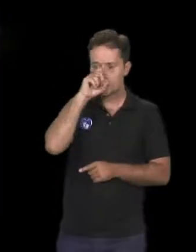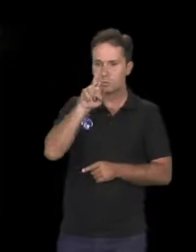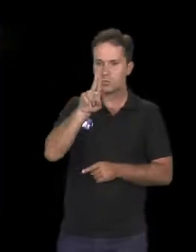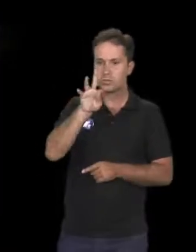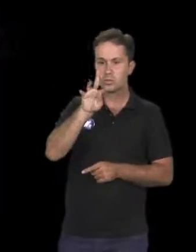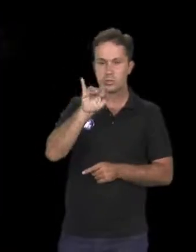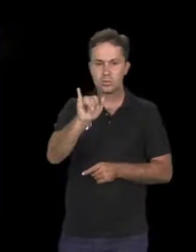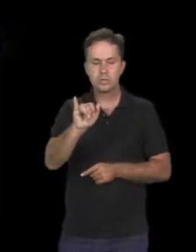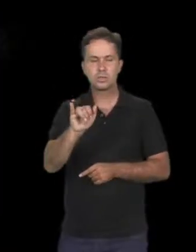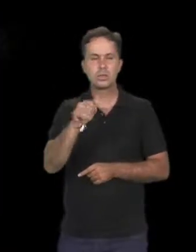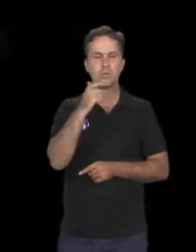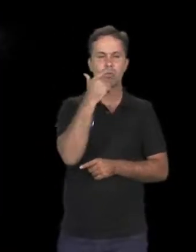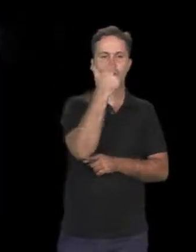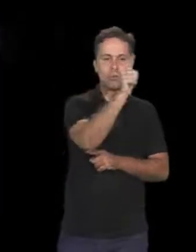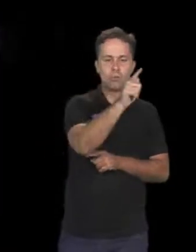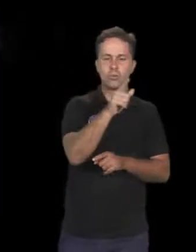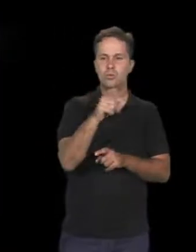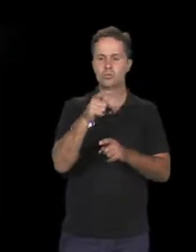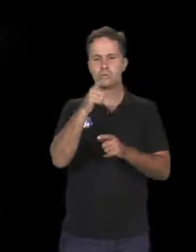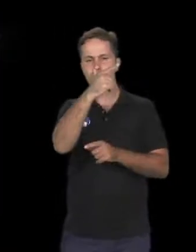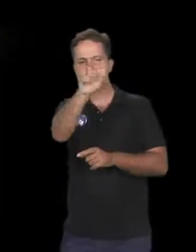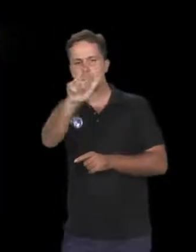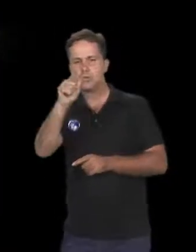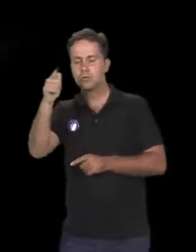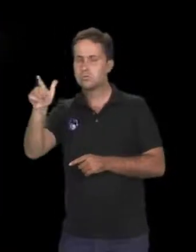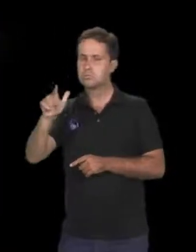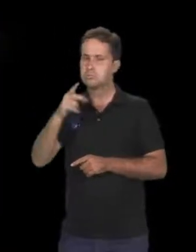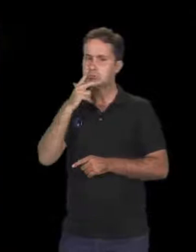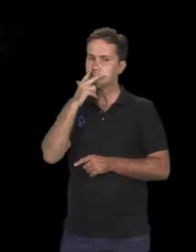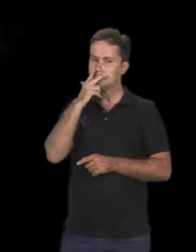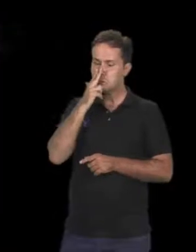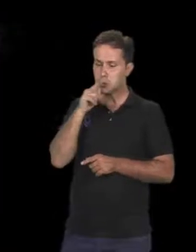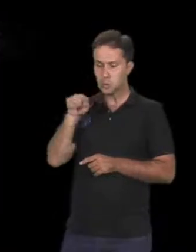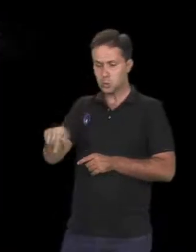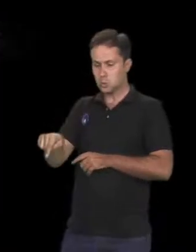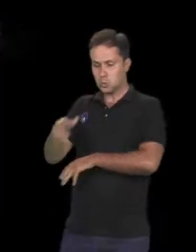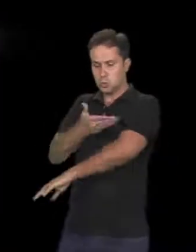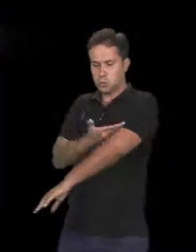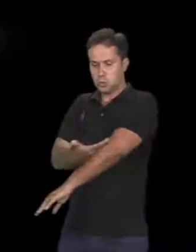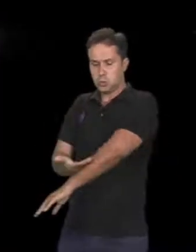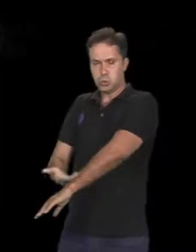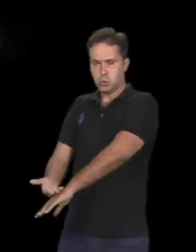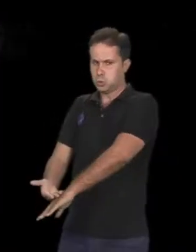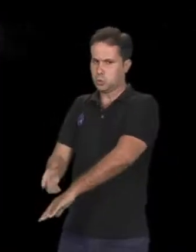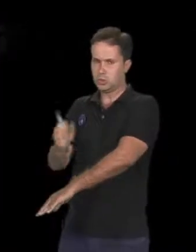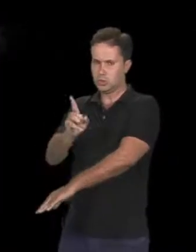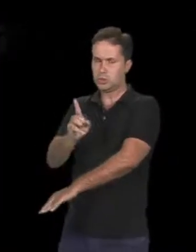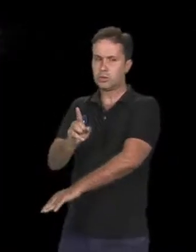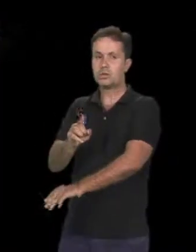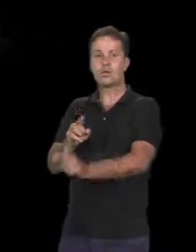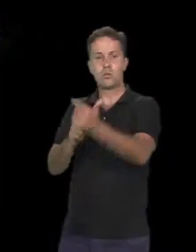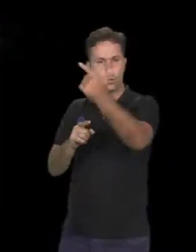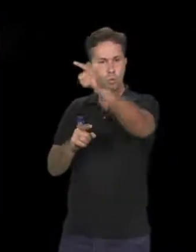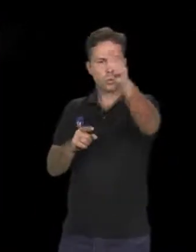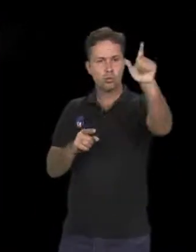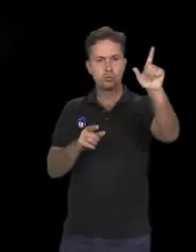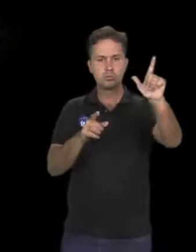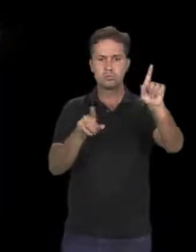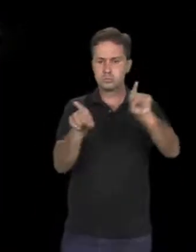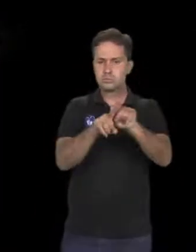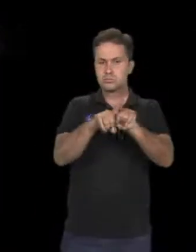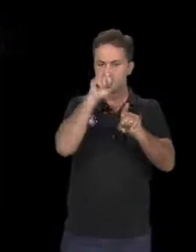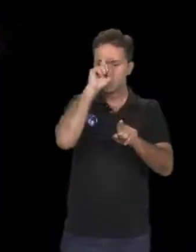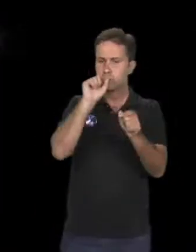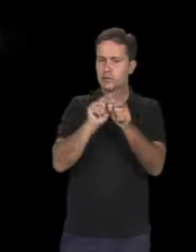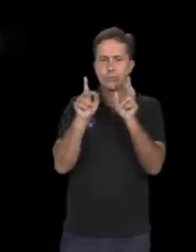inteiro. E aí você descobre que quem acusou ela são pessoas que, enfim, foram muito maltratadas por ela, que não estão mais lá, as pessoas que estão